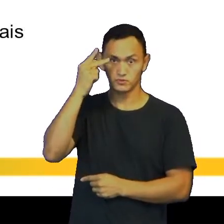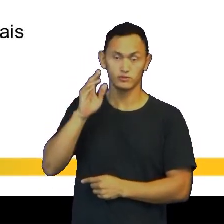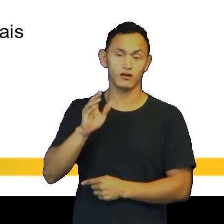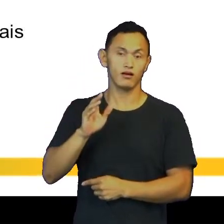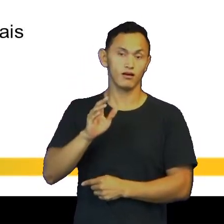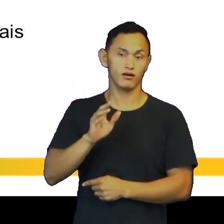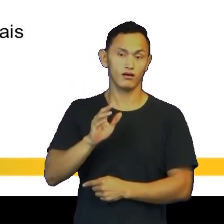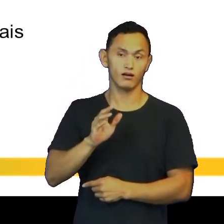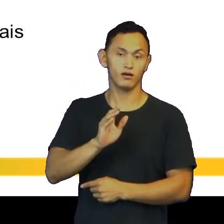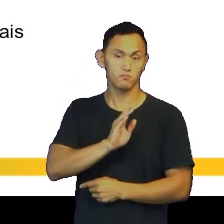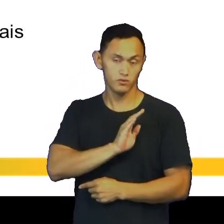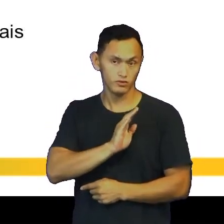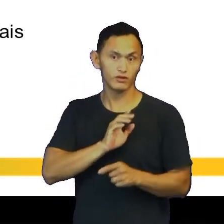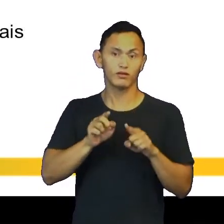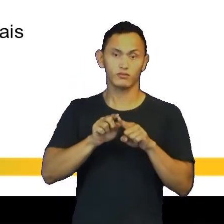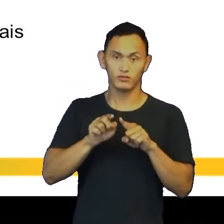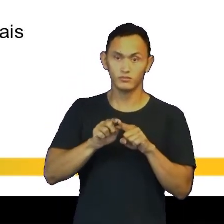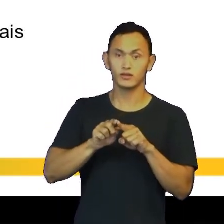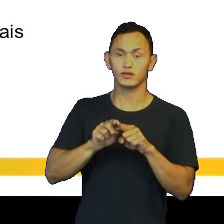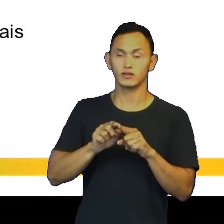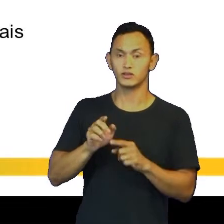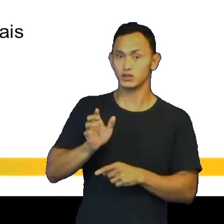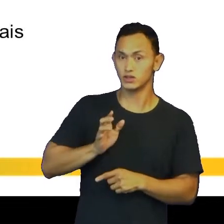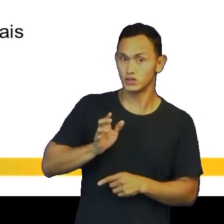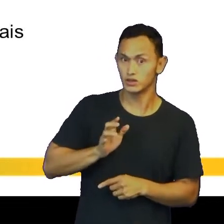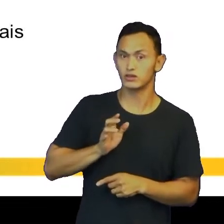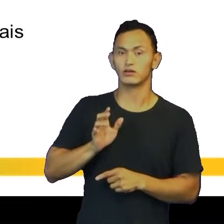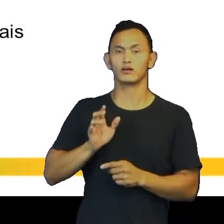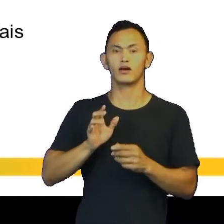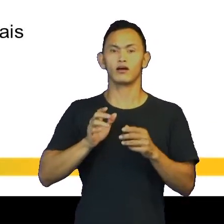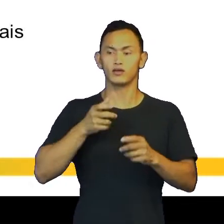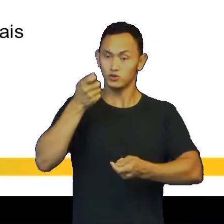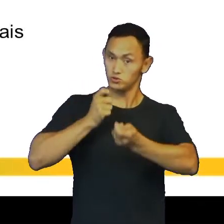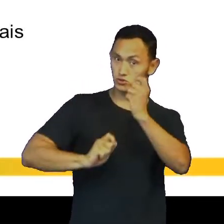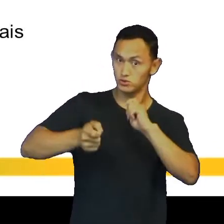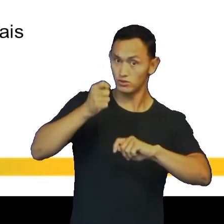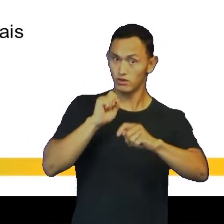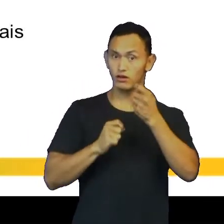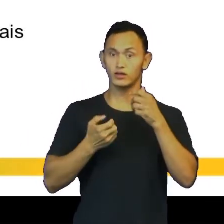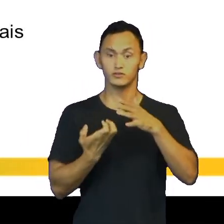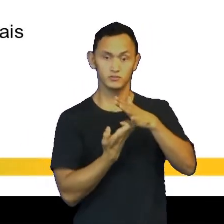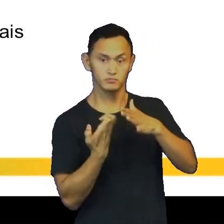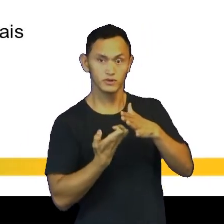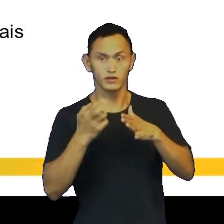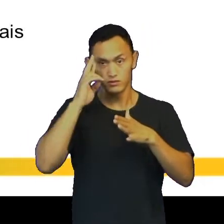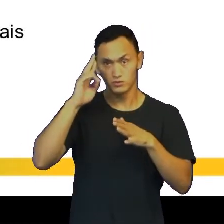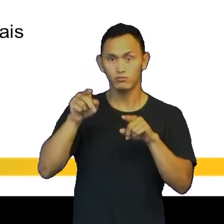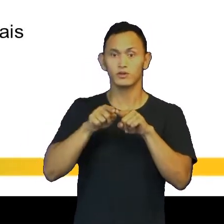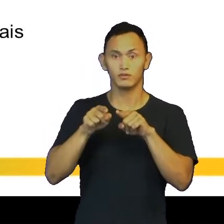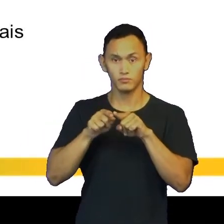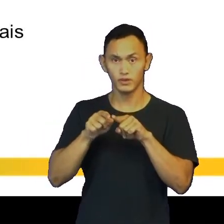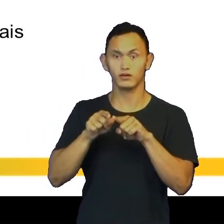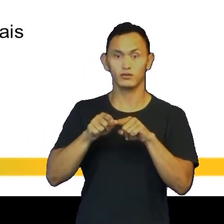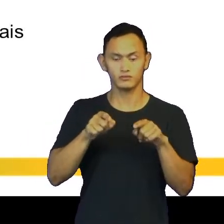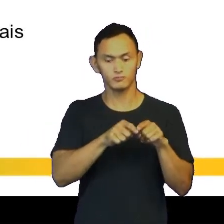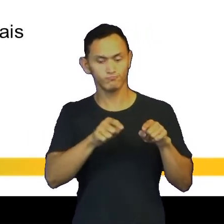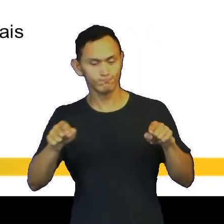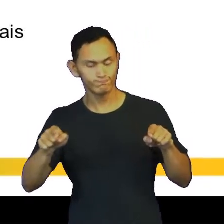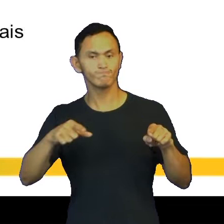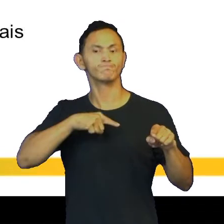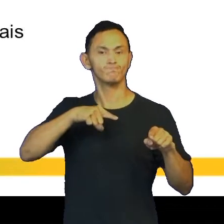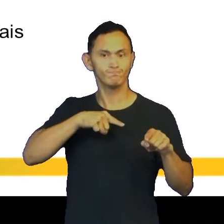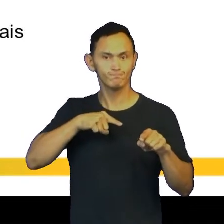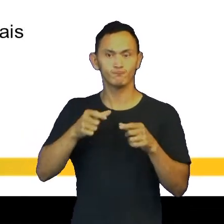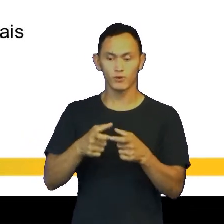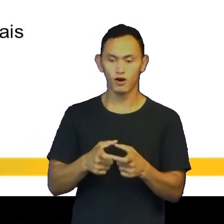uma concentração de riqueza nas mãos de Elite industriais comerciais e financeiras marcavam também esse período um aumento